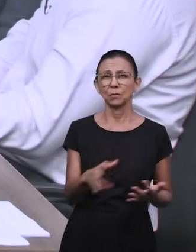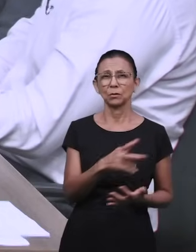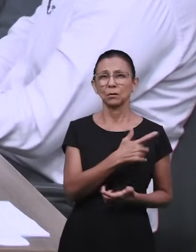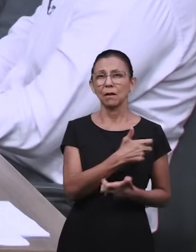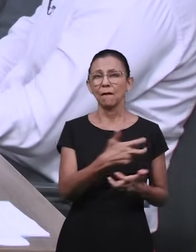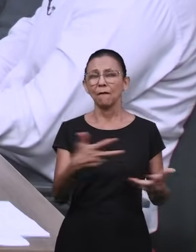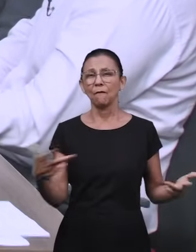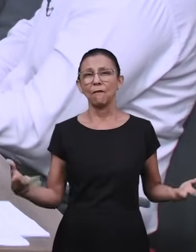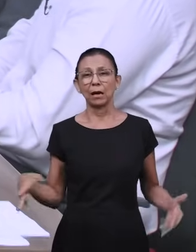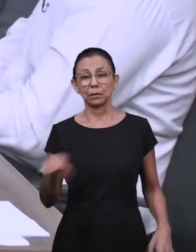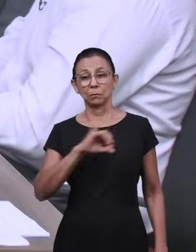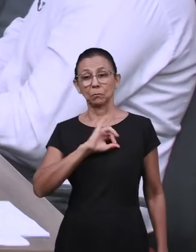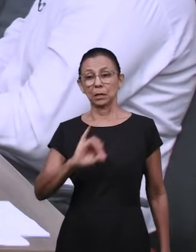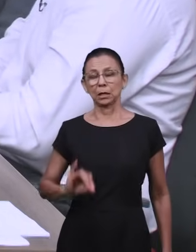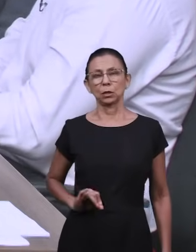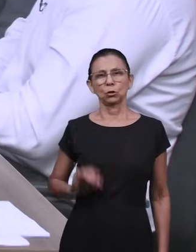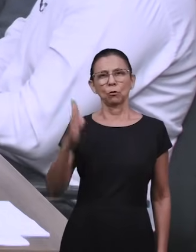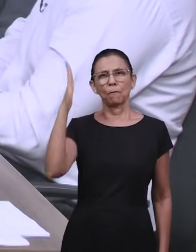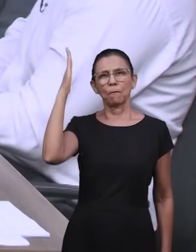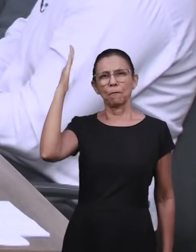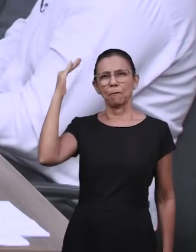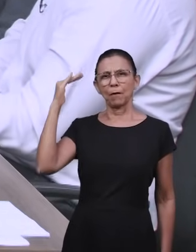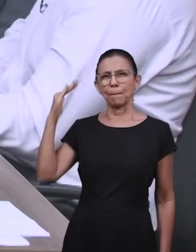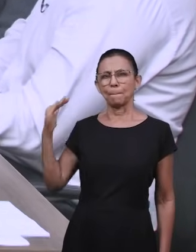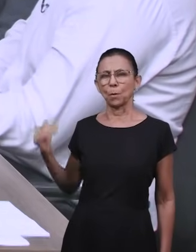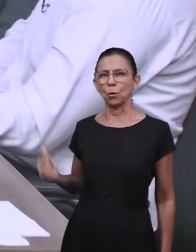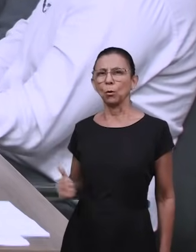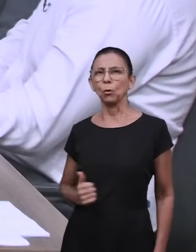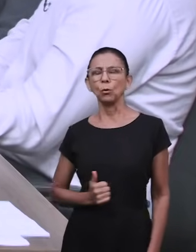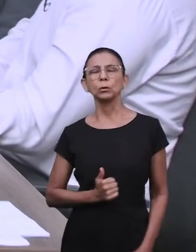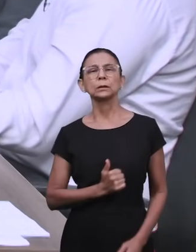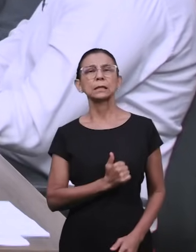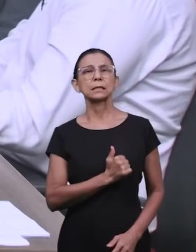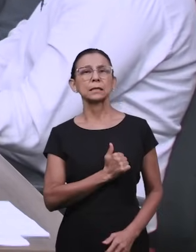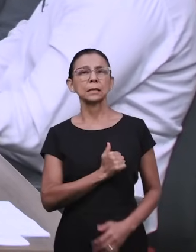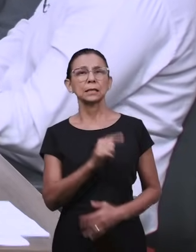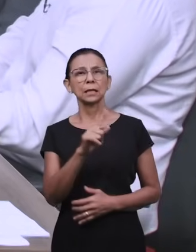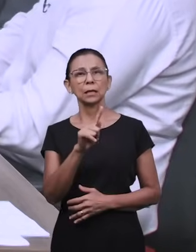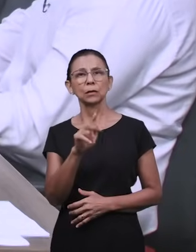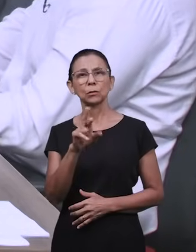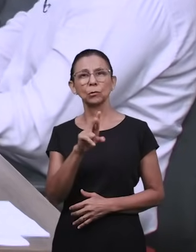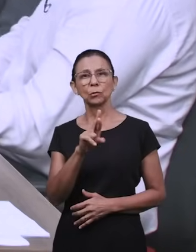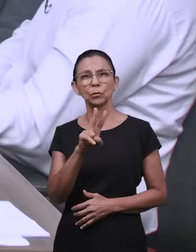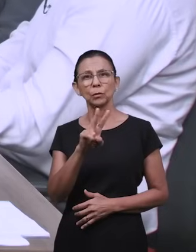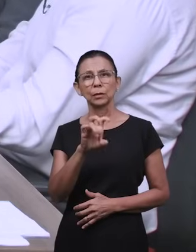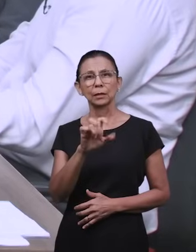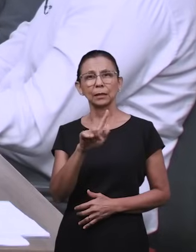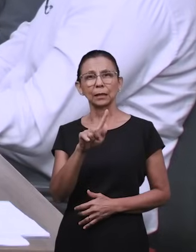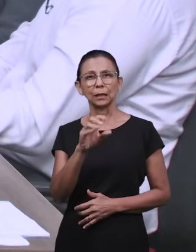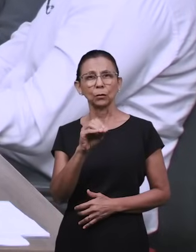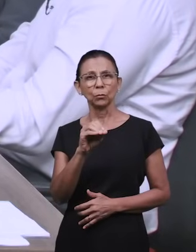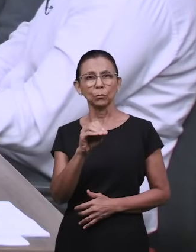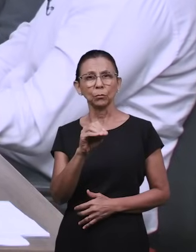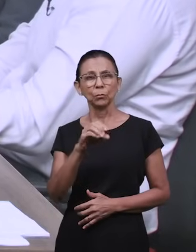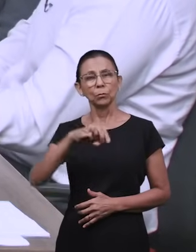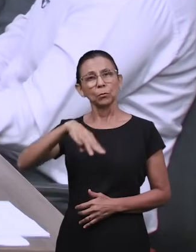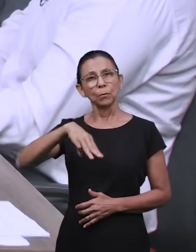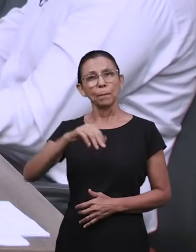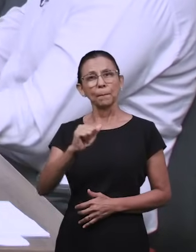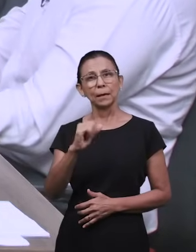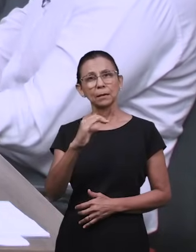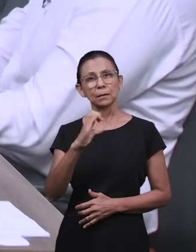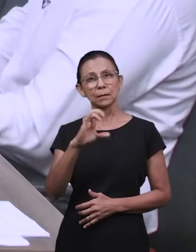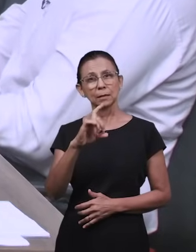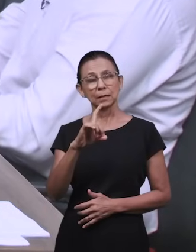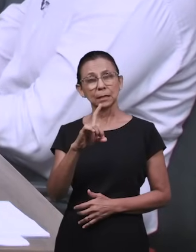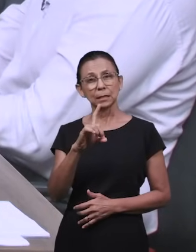de Alexandre o Grande. O Império, conhecido como Greco-Macedônico, ele tomou proporções geográficas